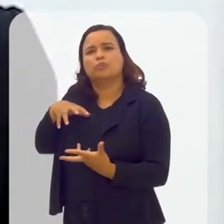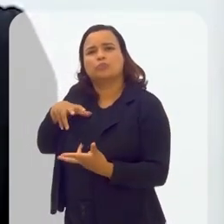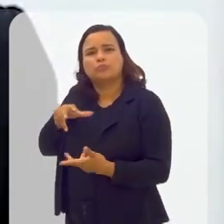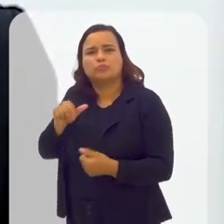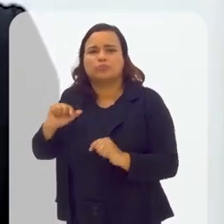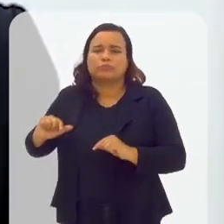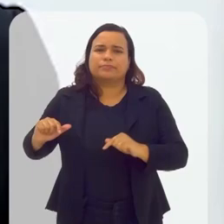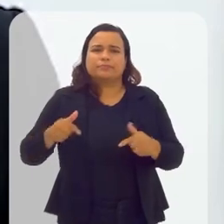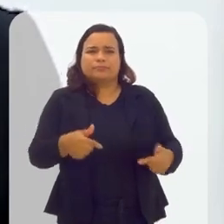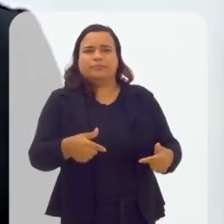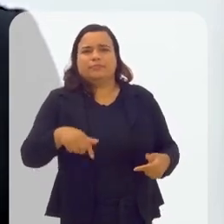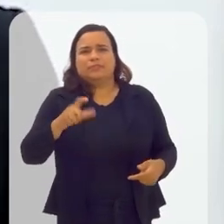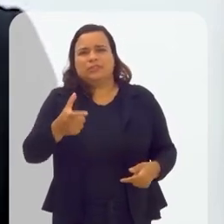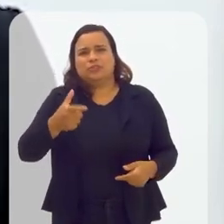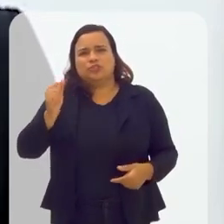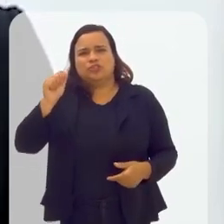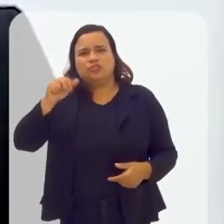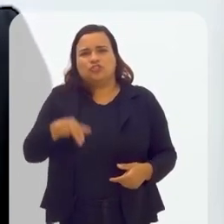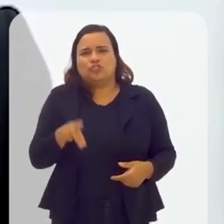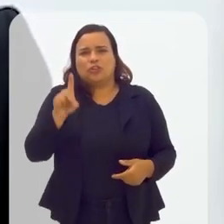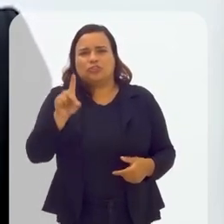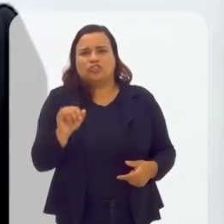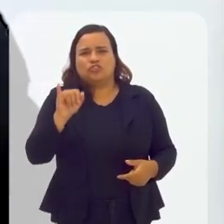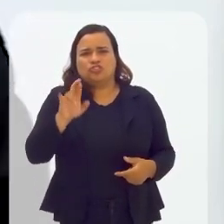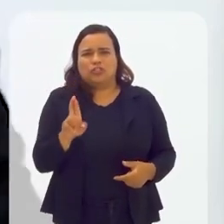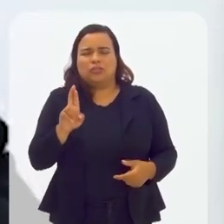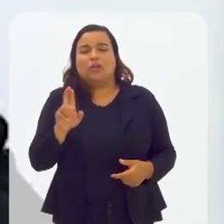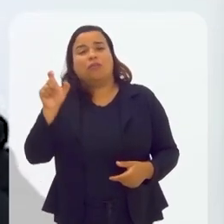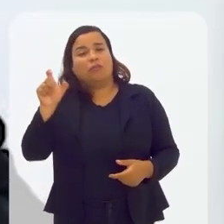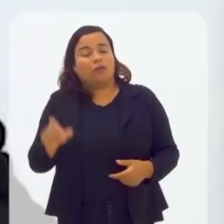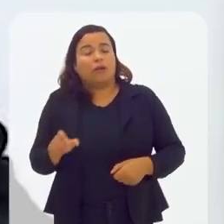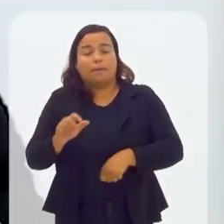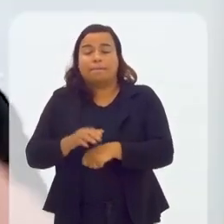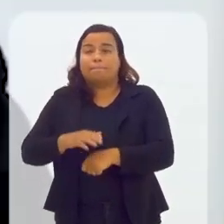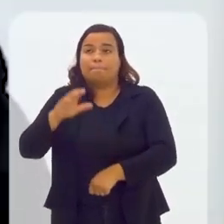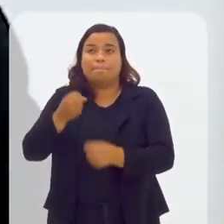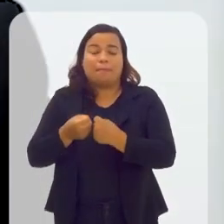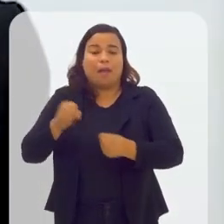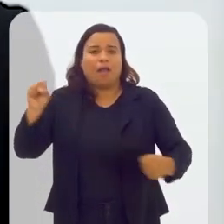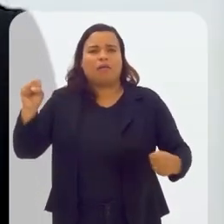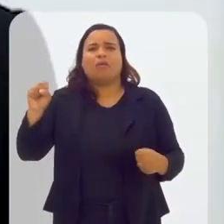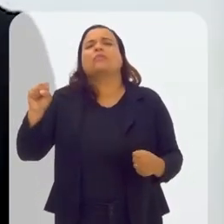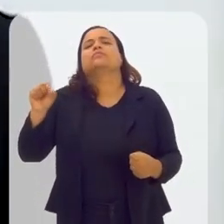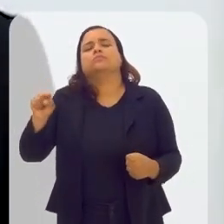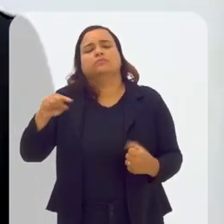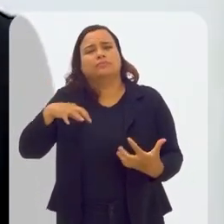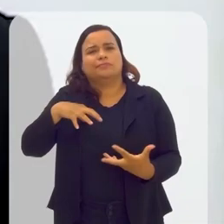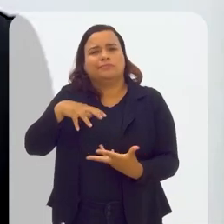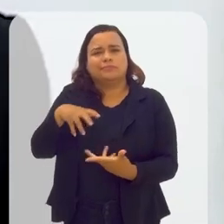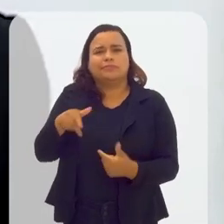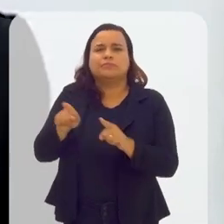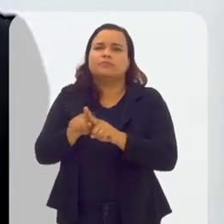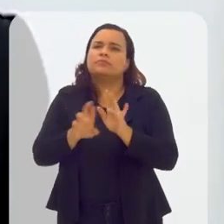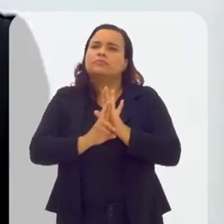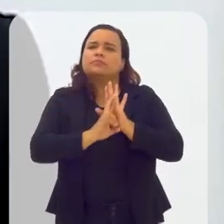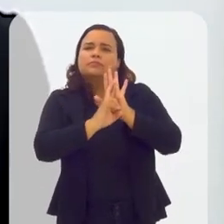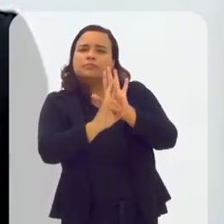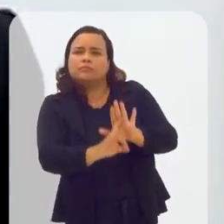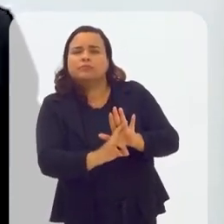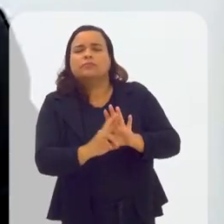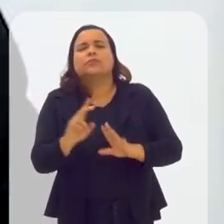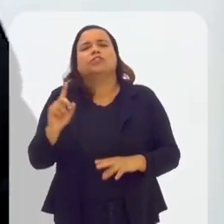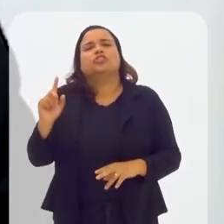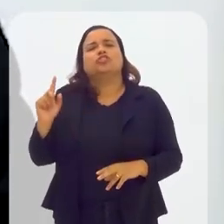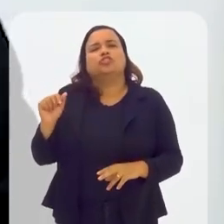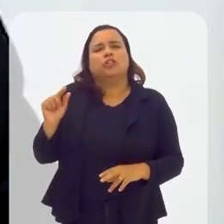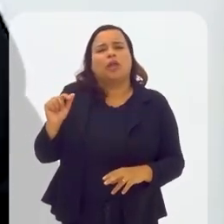mundo. Ela não, a Changi não somente é a maior operadora de aeroportos do mundo, mas ela representa um consórcio